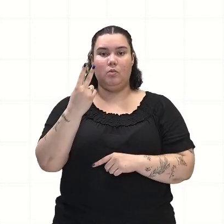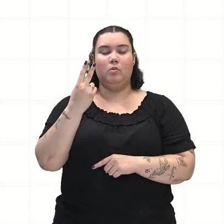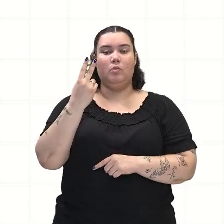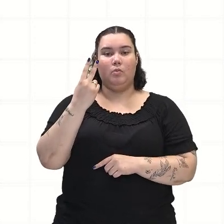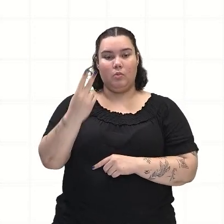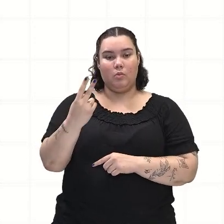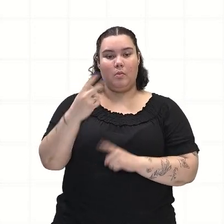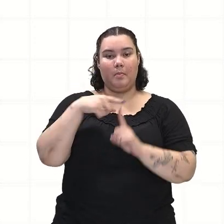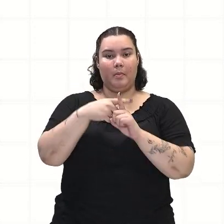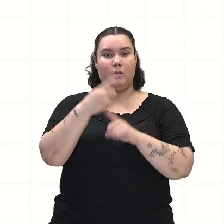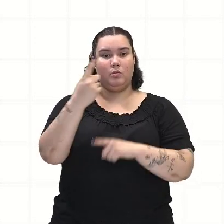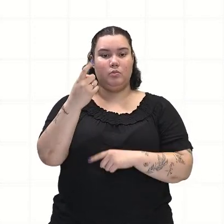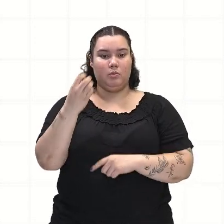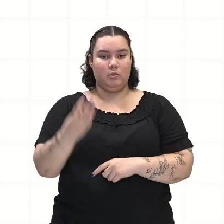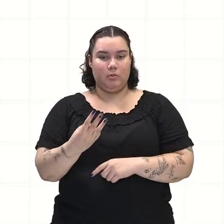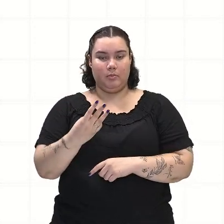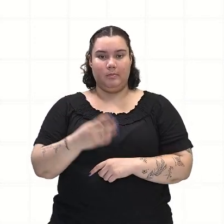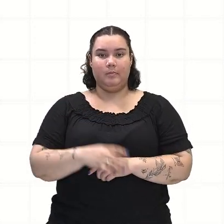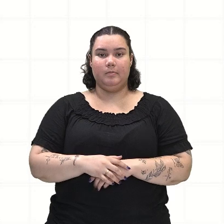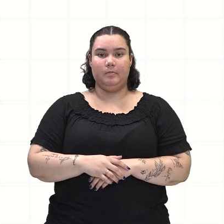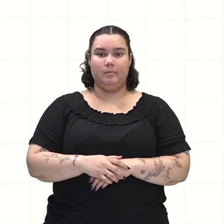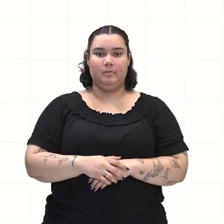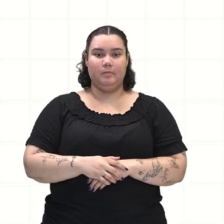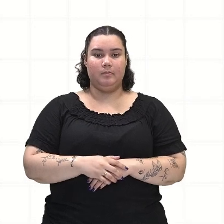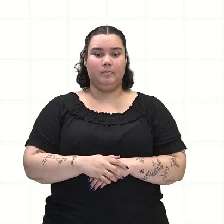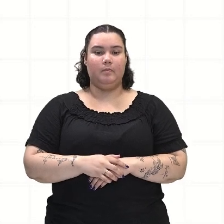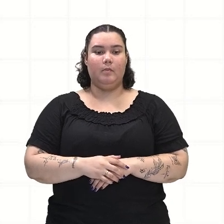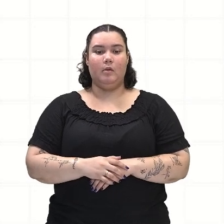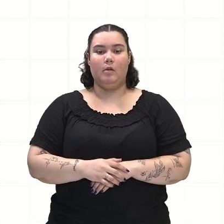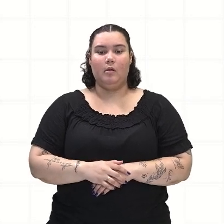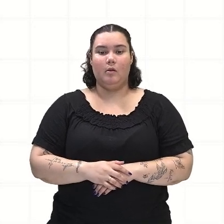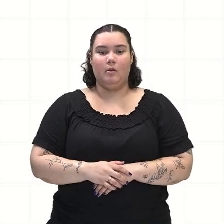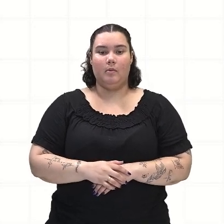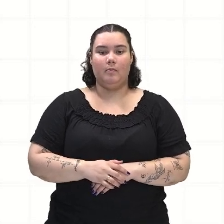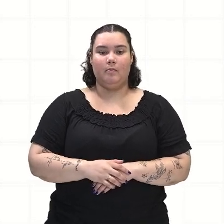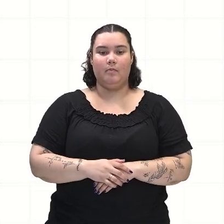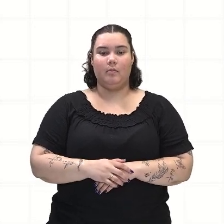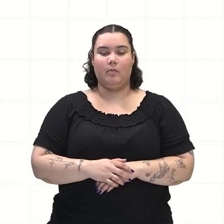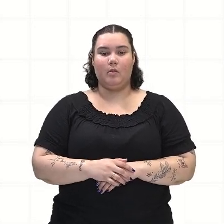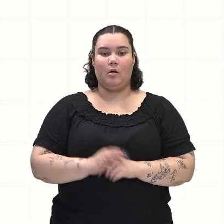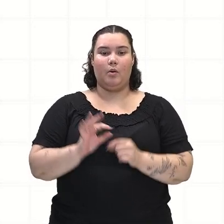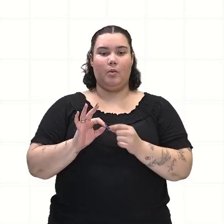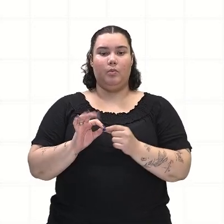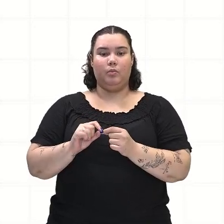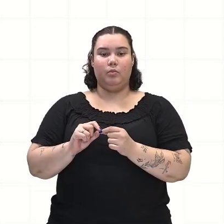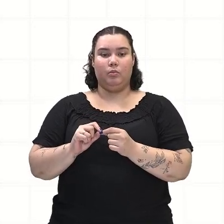1, 3. Então, de altura, altura vezes